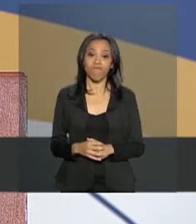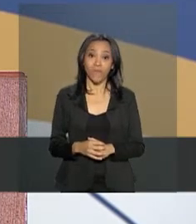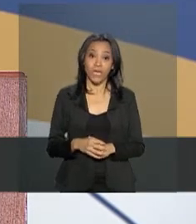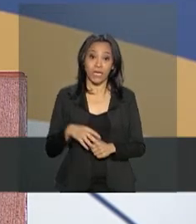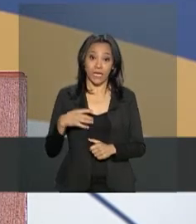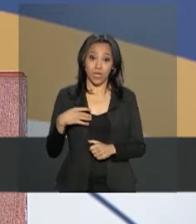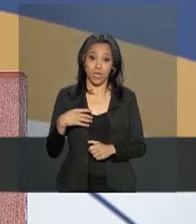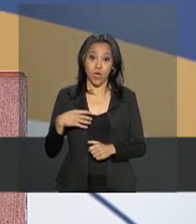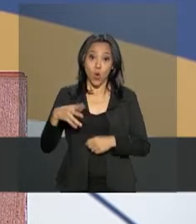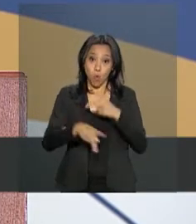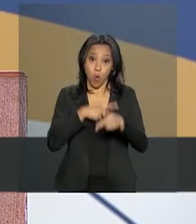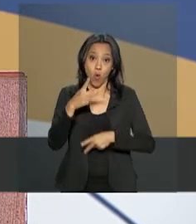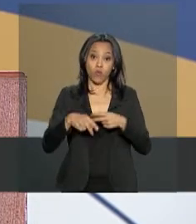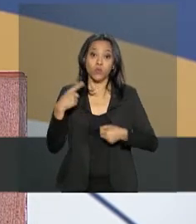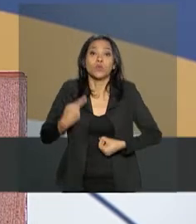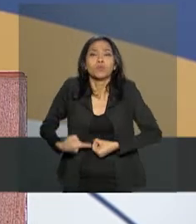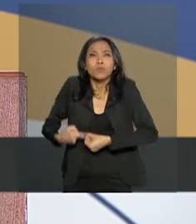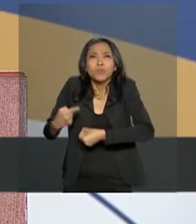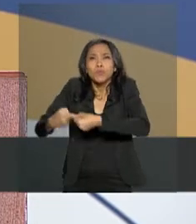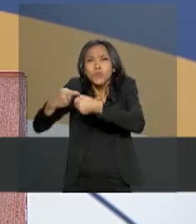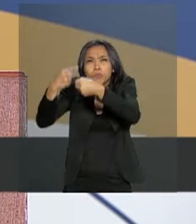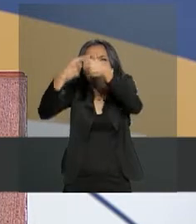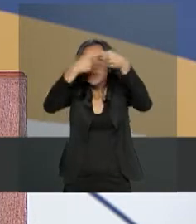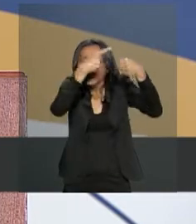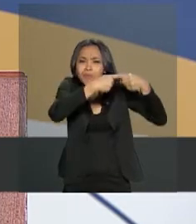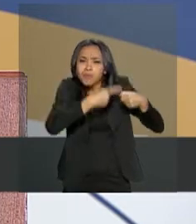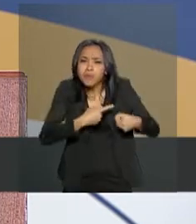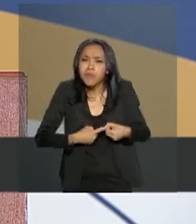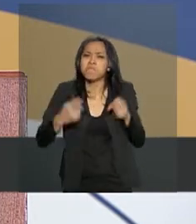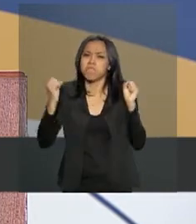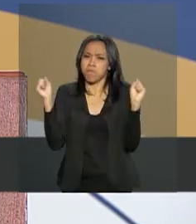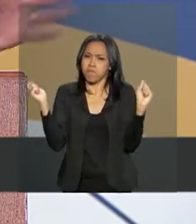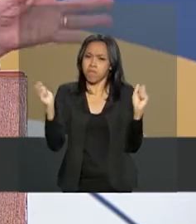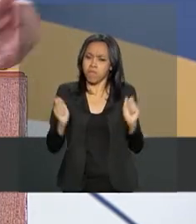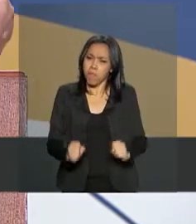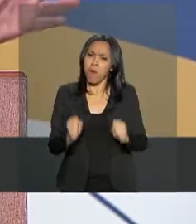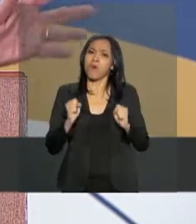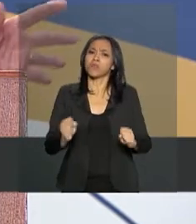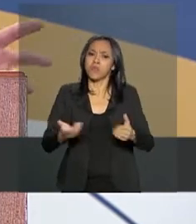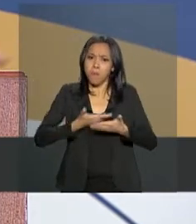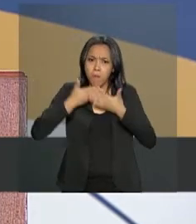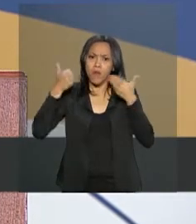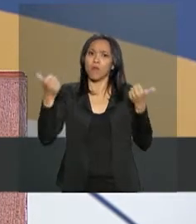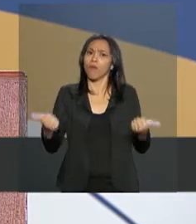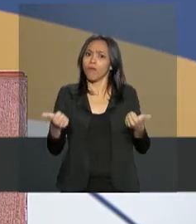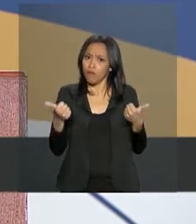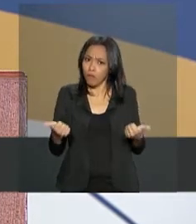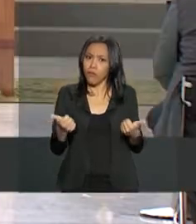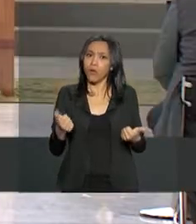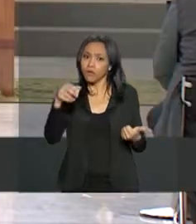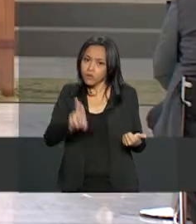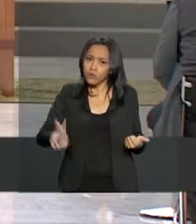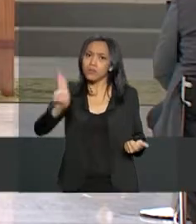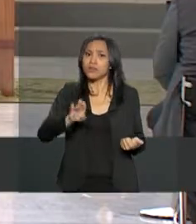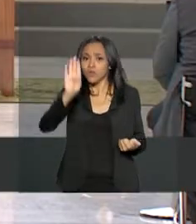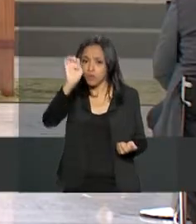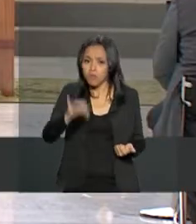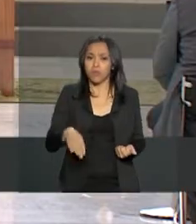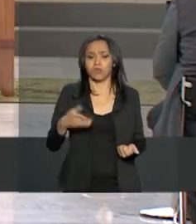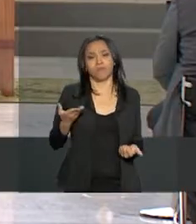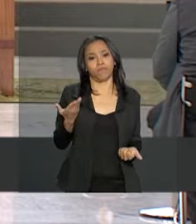município possa melhor desempenhar até a sua actividade às autoridades municipais